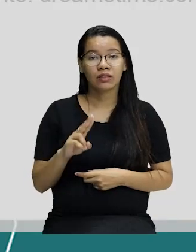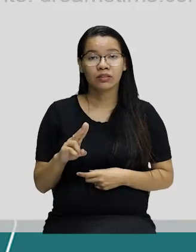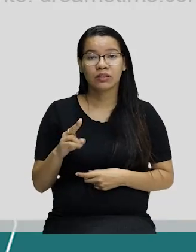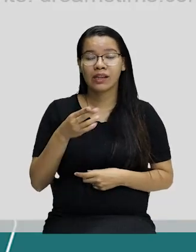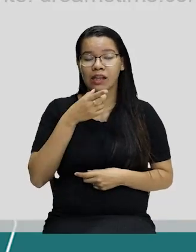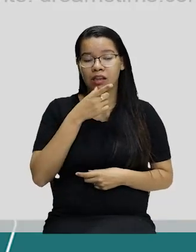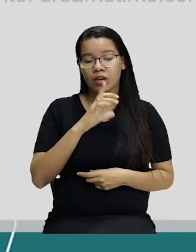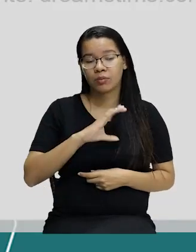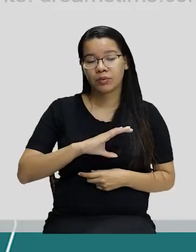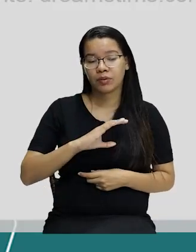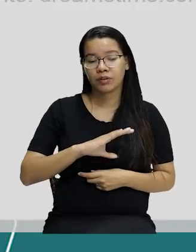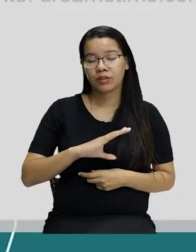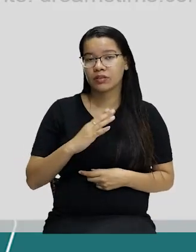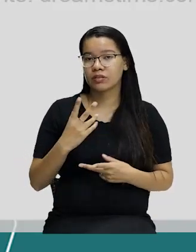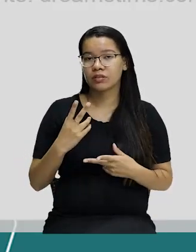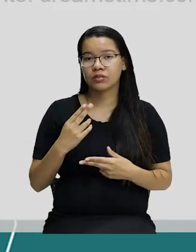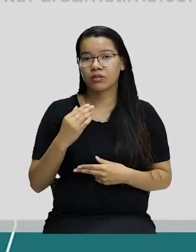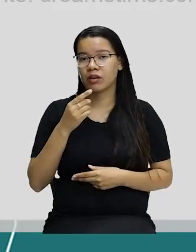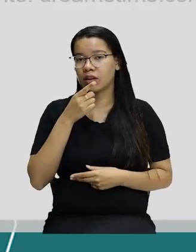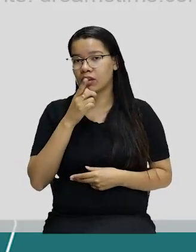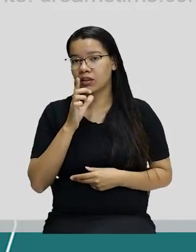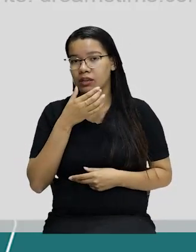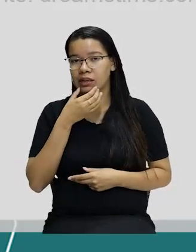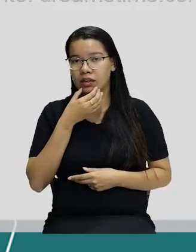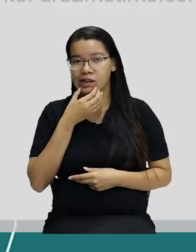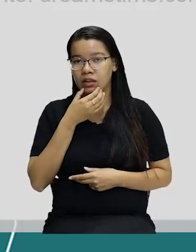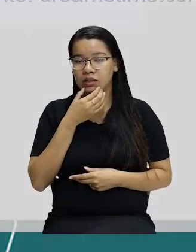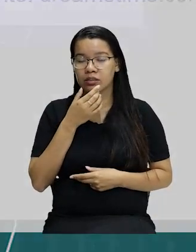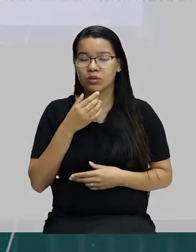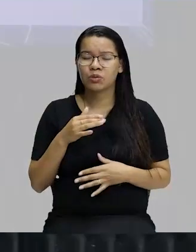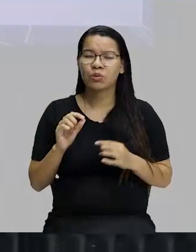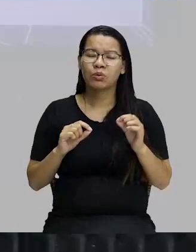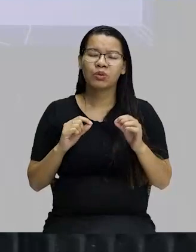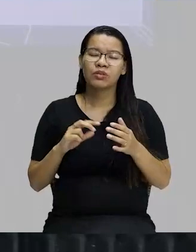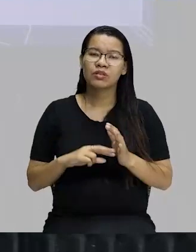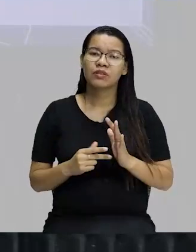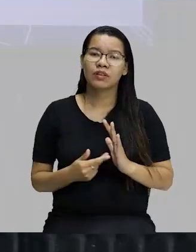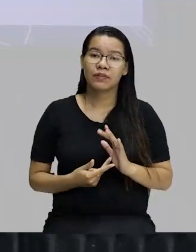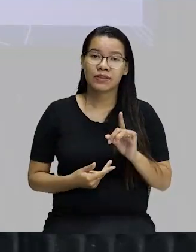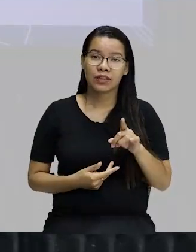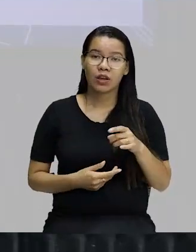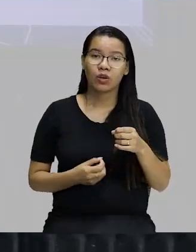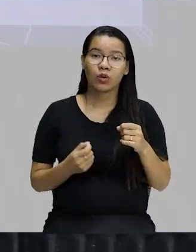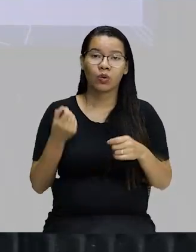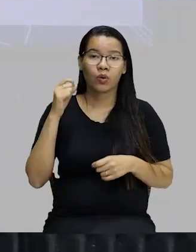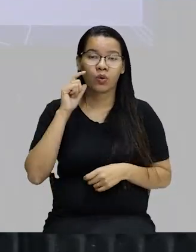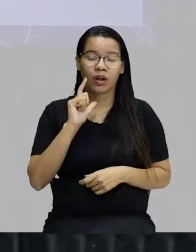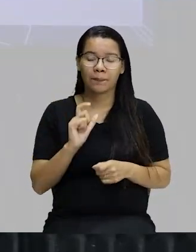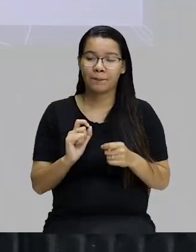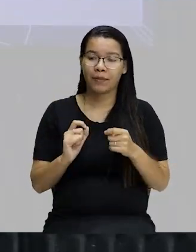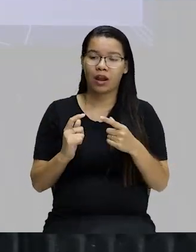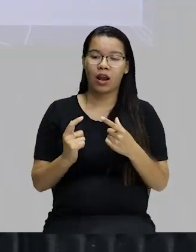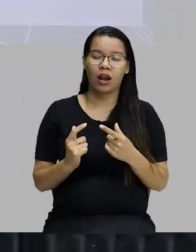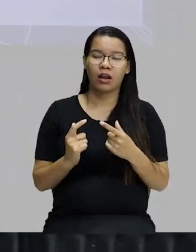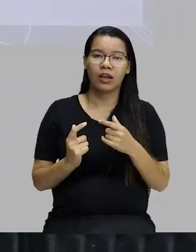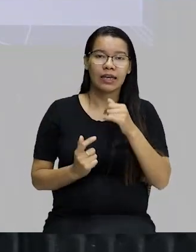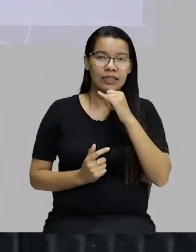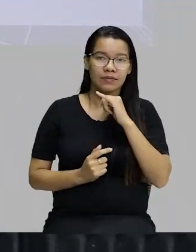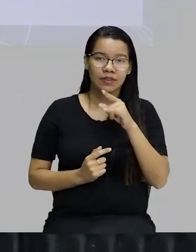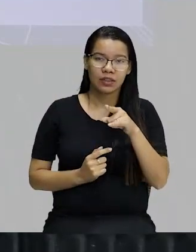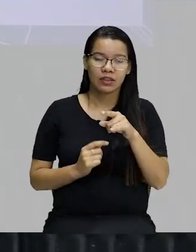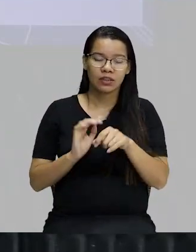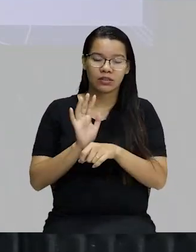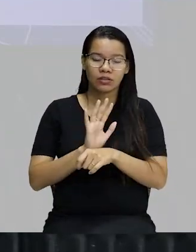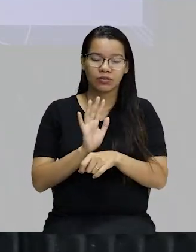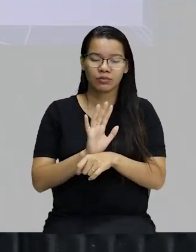capacidade de adivinhar, de deduzir alguma coisa. Então, por exemplo, você está assistindo um filme de suspense e aí